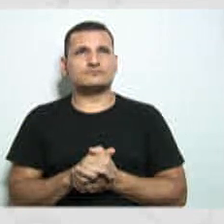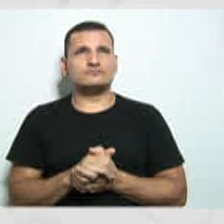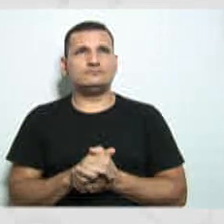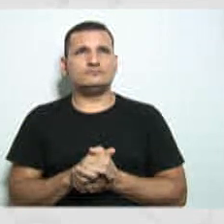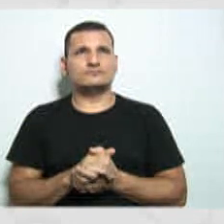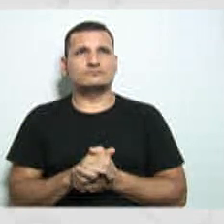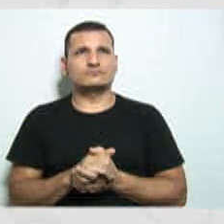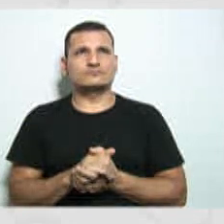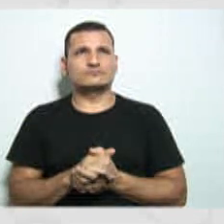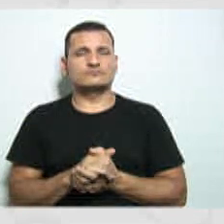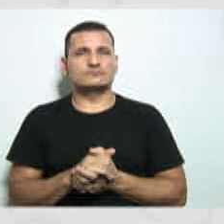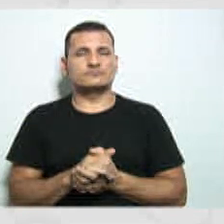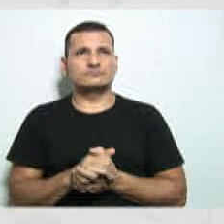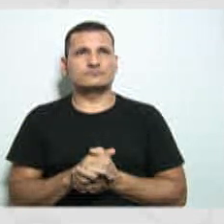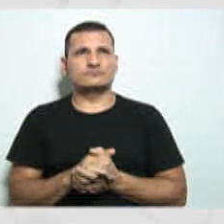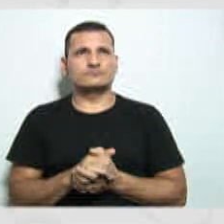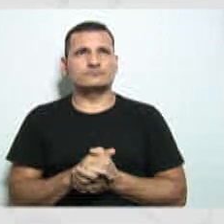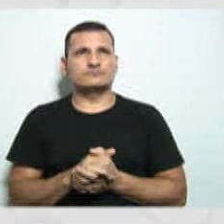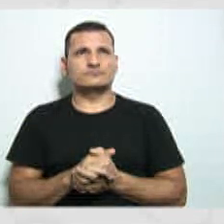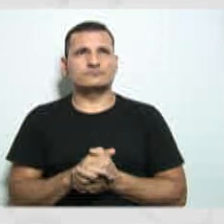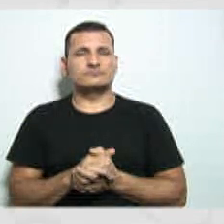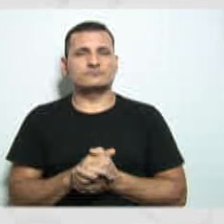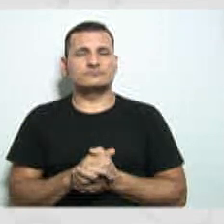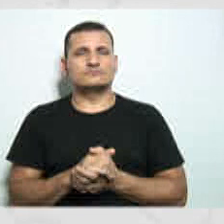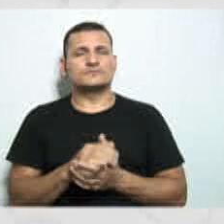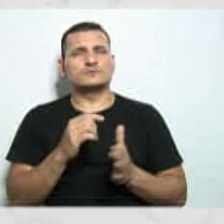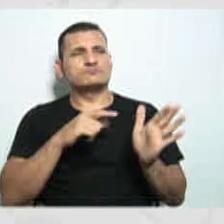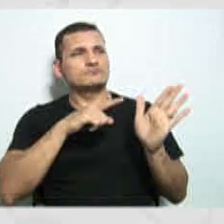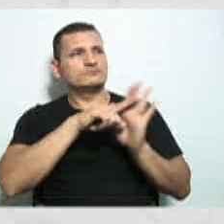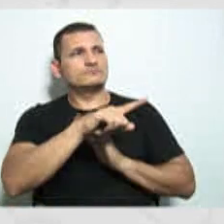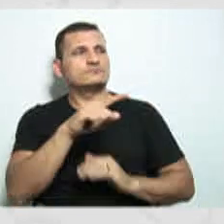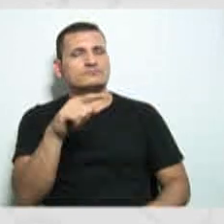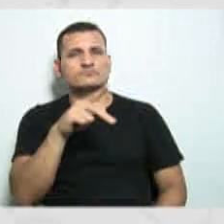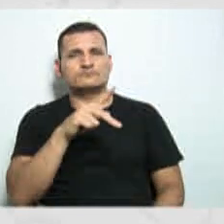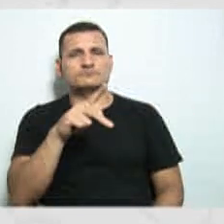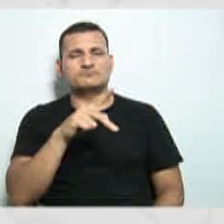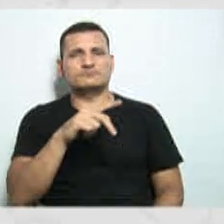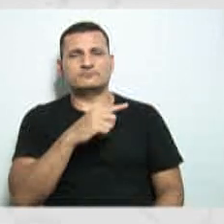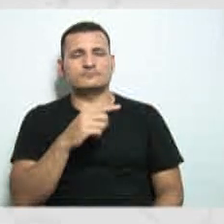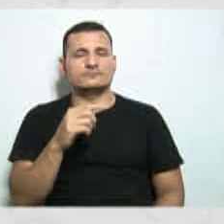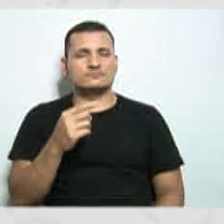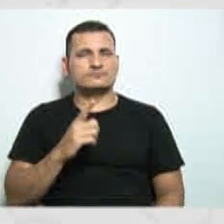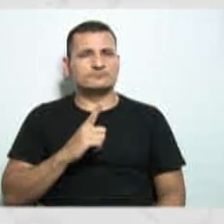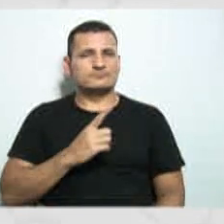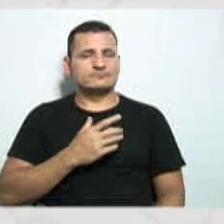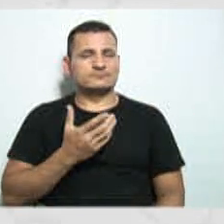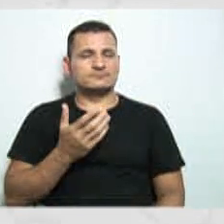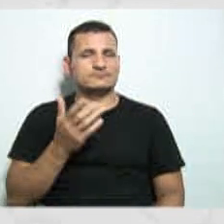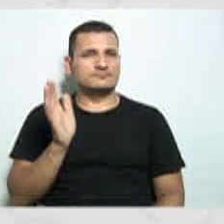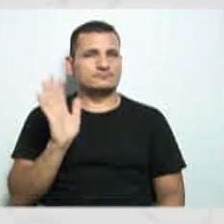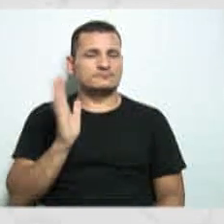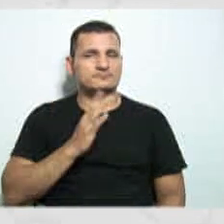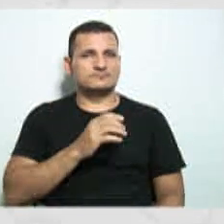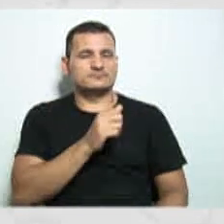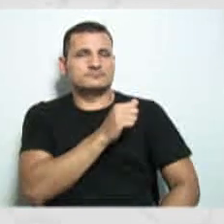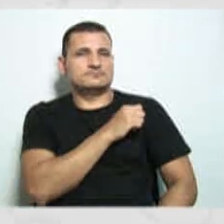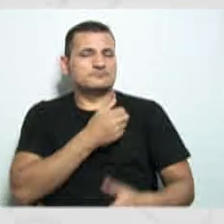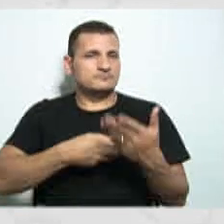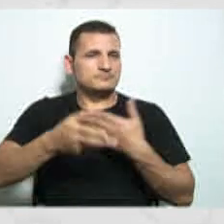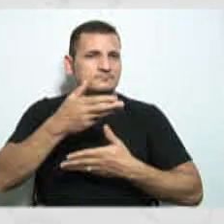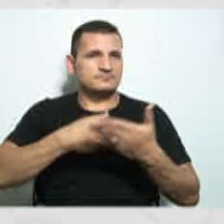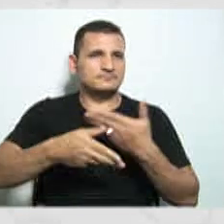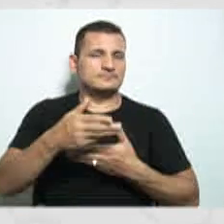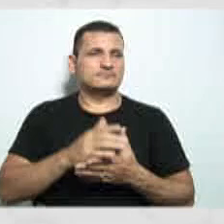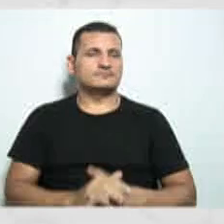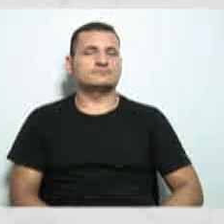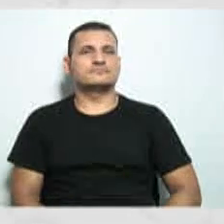aqui, praticamente, né? Antes de finalizar, eu quero que o professor John dê um alô aí, como é que está aí a interação, professor, com